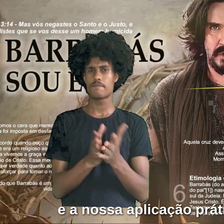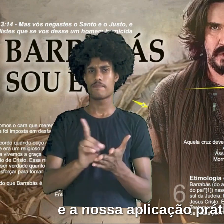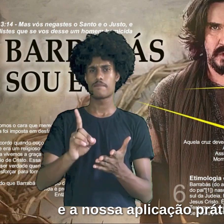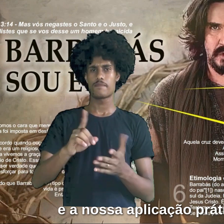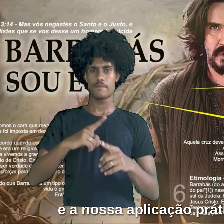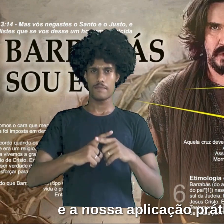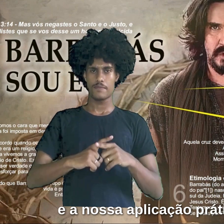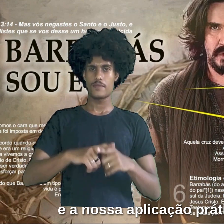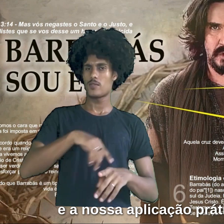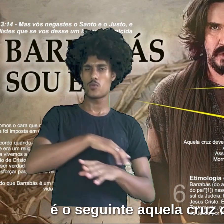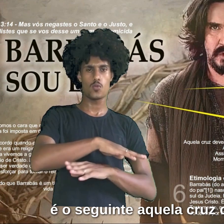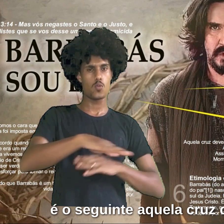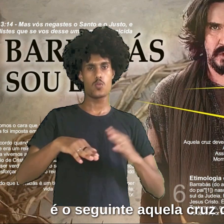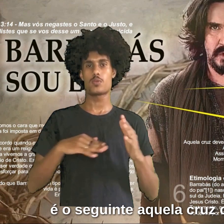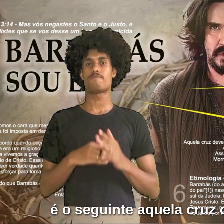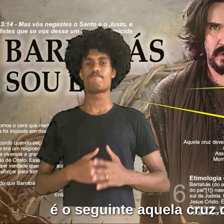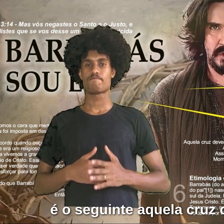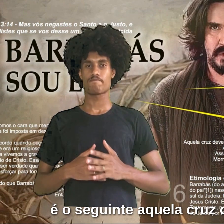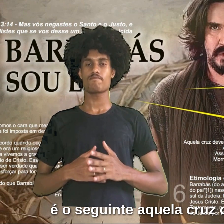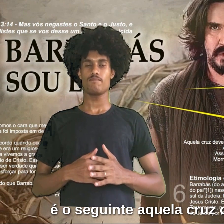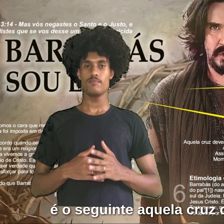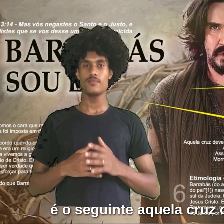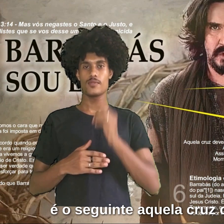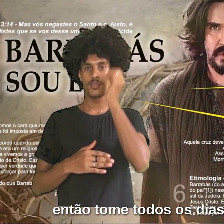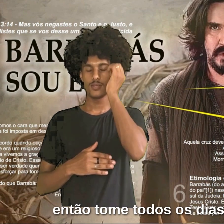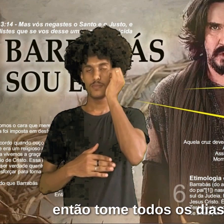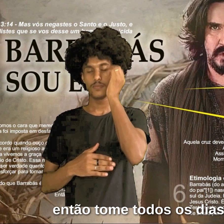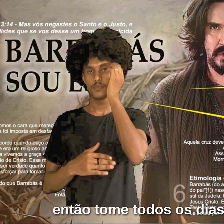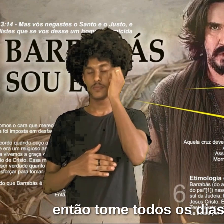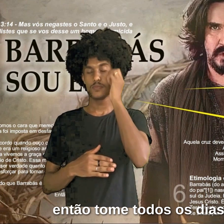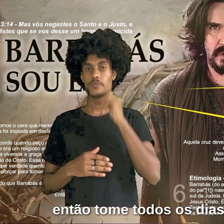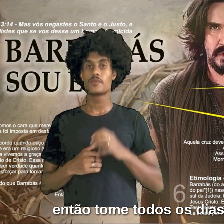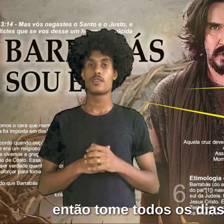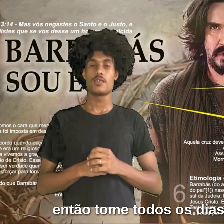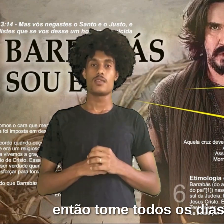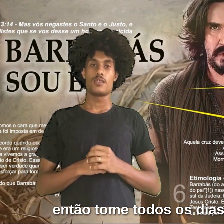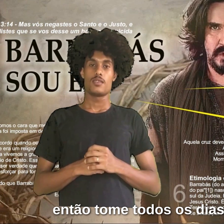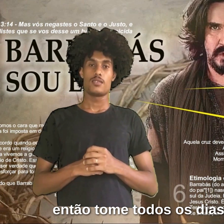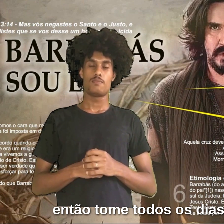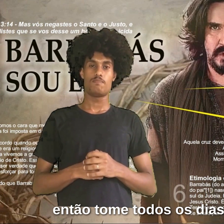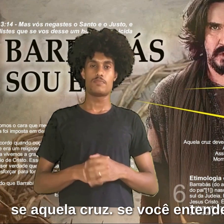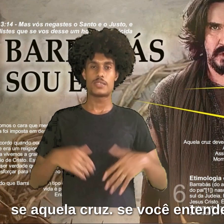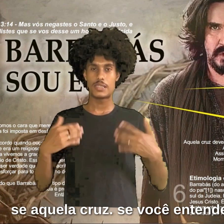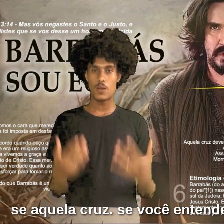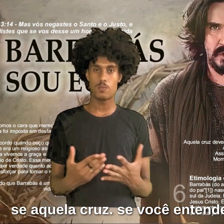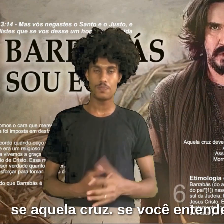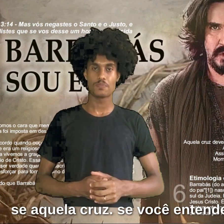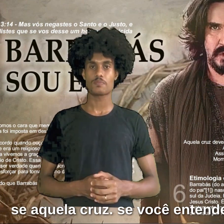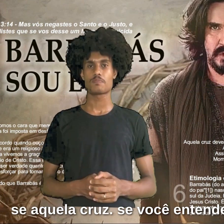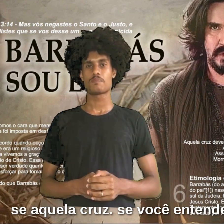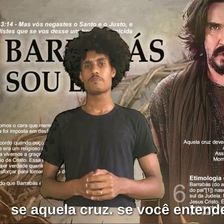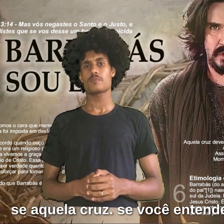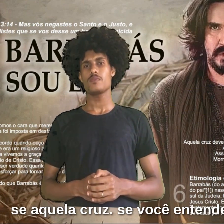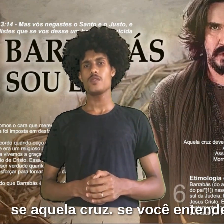nossa aplicação prática desse estudo é o seguinte, aquela cruz deveria ser minha, então tome todos os dias a sua cruz e siga. Se você entende